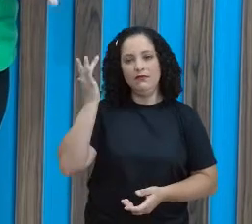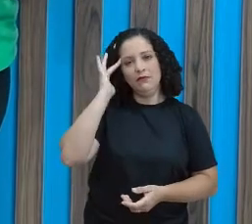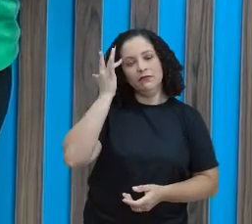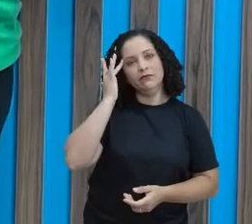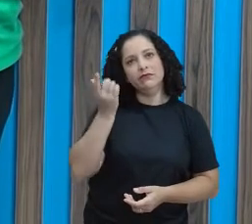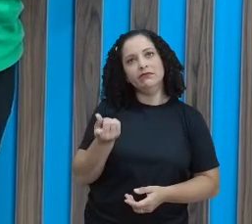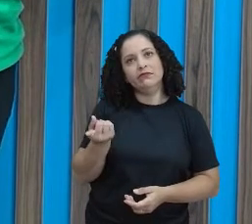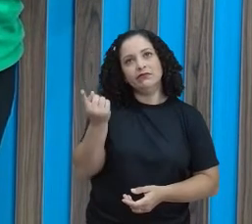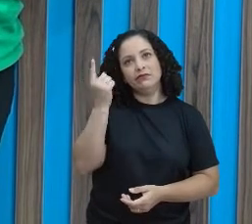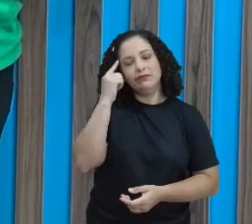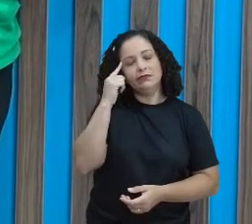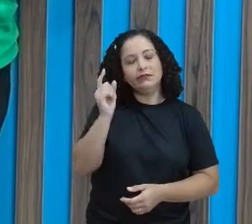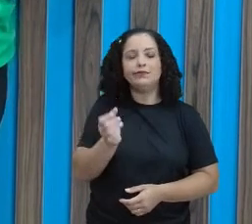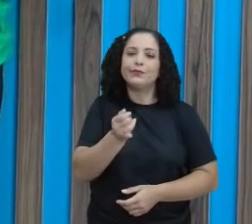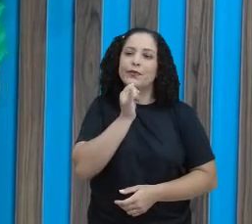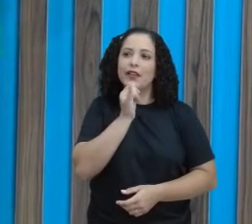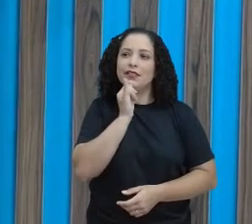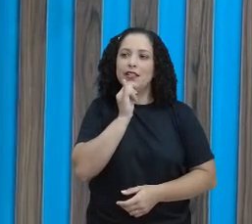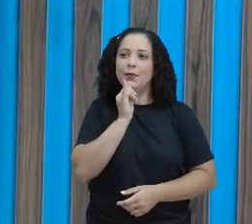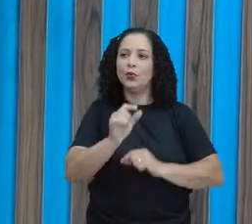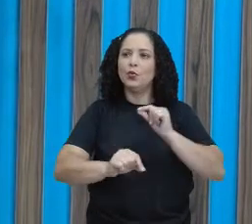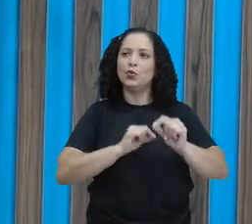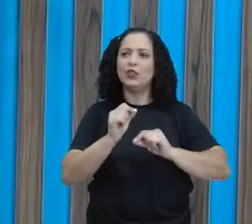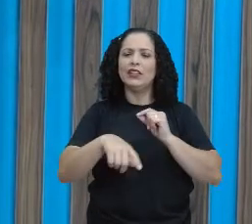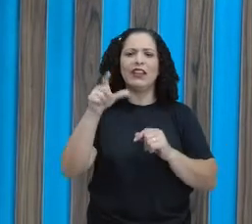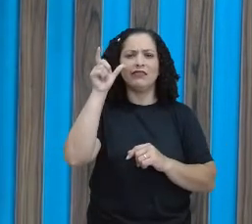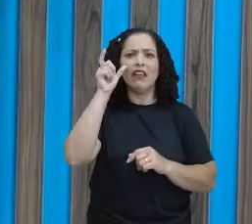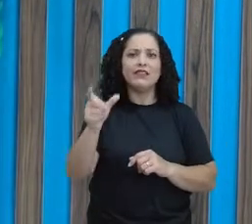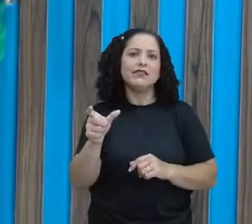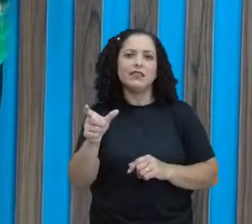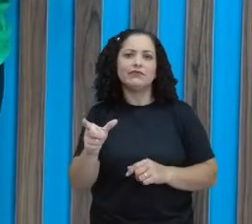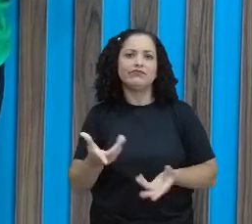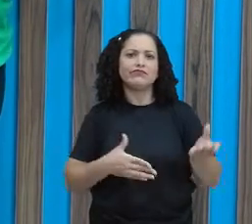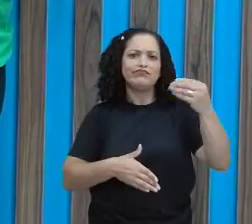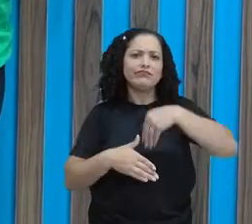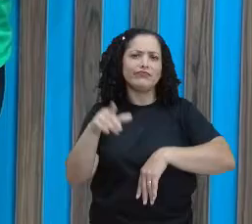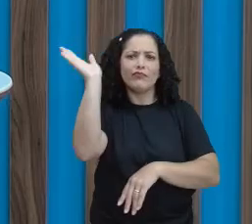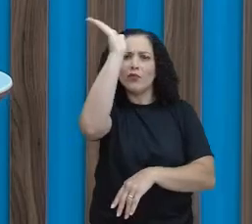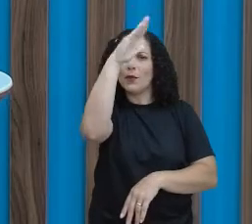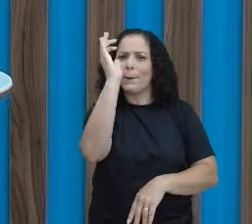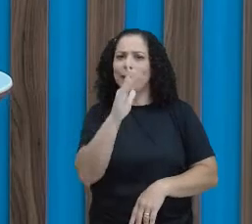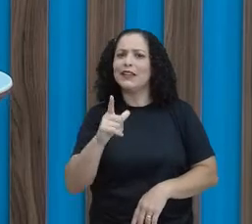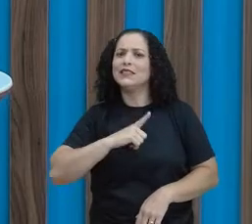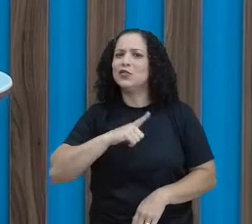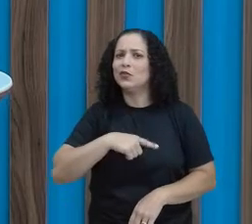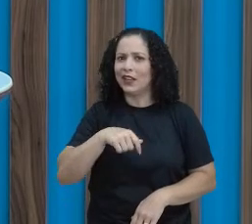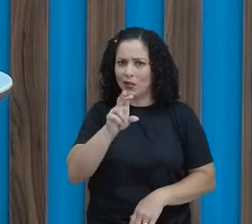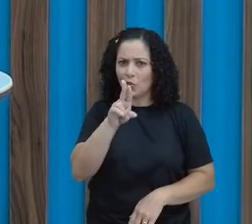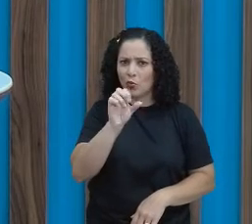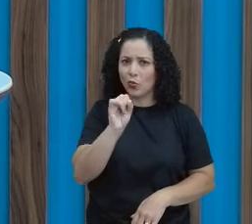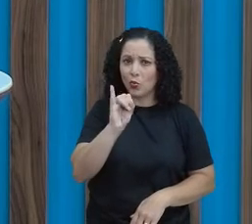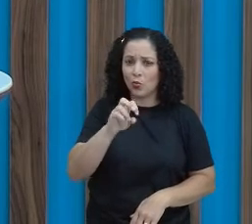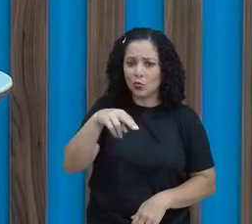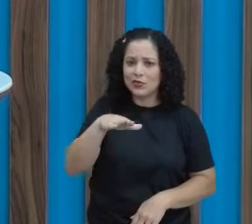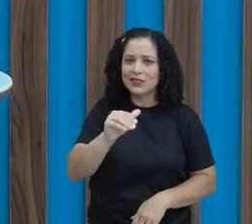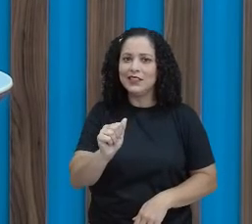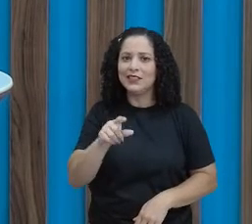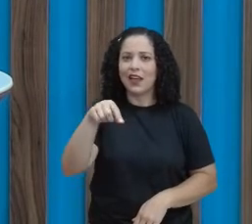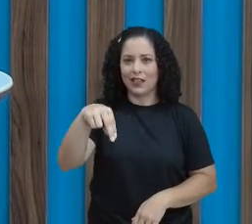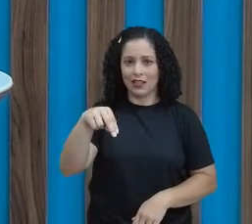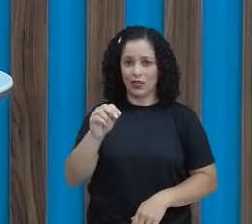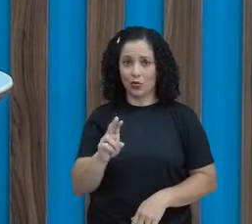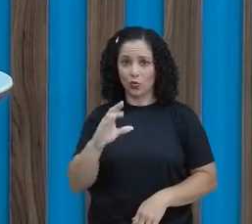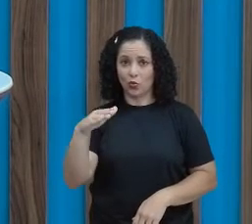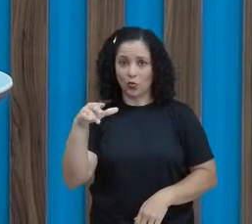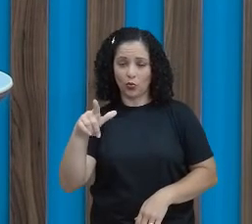interessante, por exemplo, onde é que tem usina nuclear aqui no Brasil, hein? Pois é, né? Aqui no Brasil